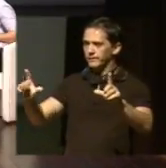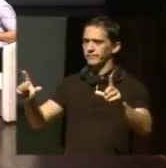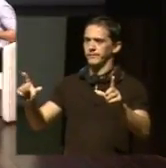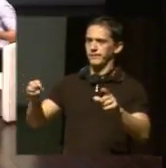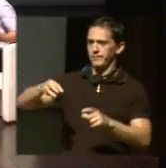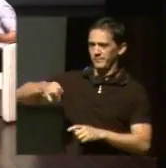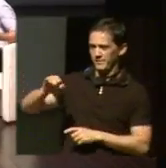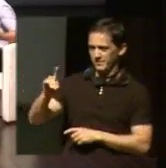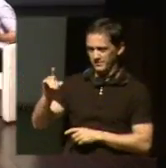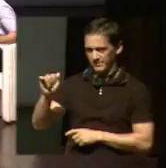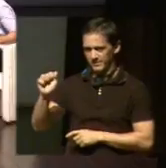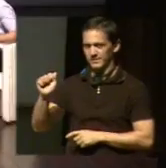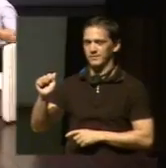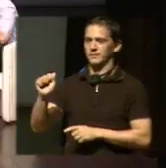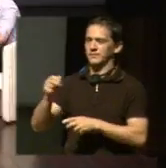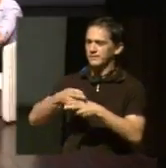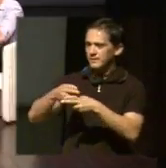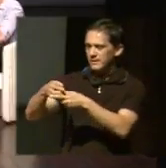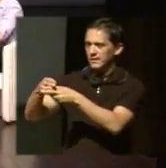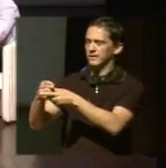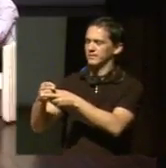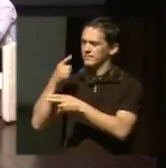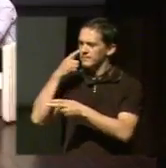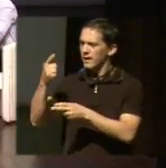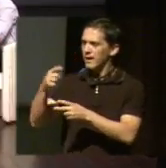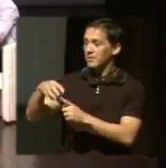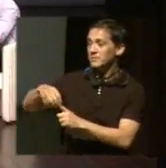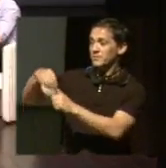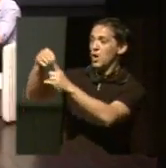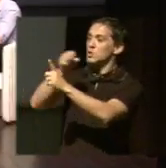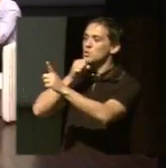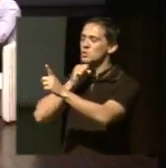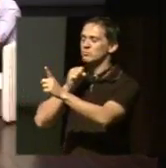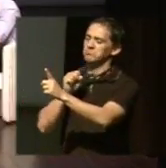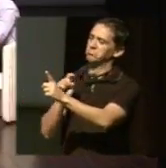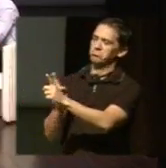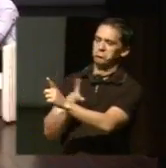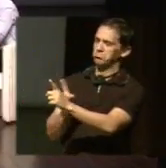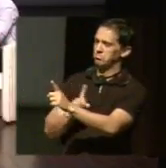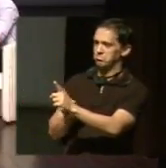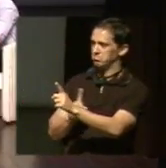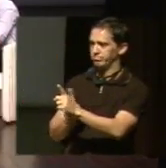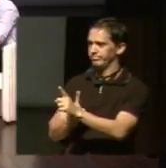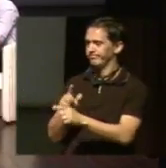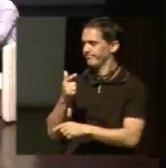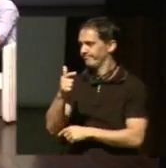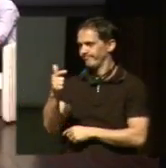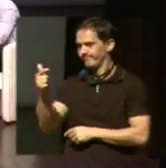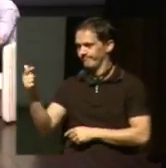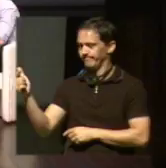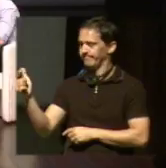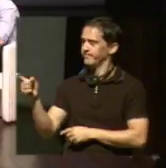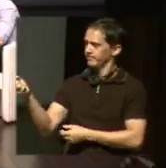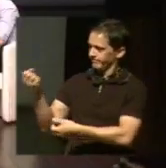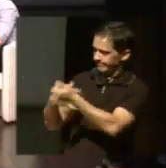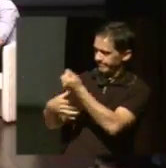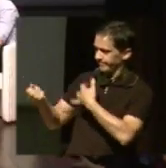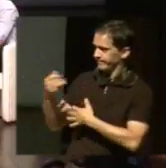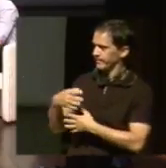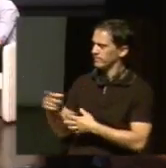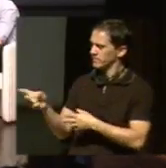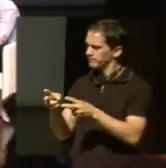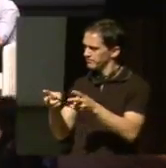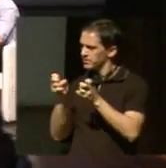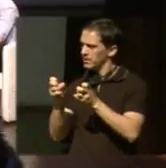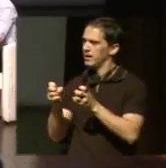que quando aparecem não são protagonistas, e, por outro lado, vocês já viram alguns filmes, algumas cenas onde os idosos